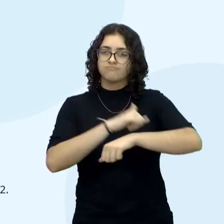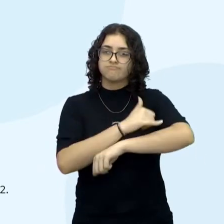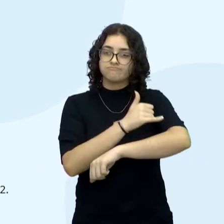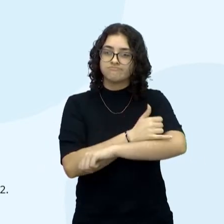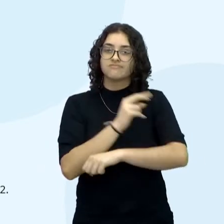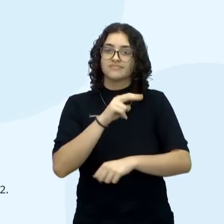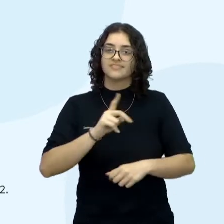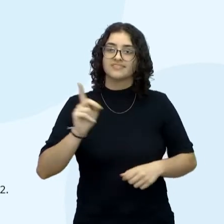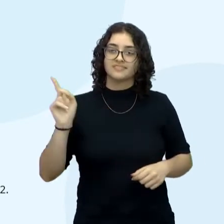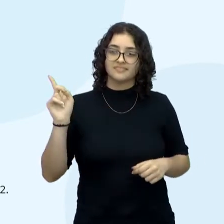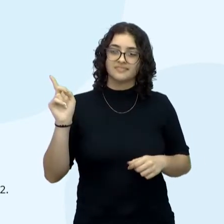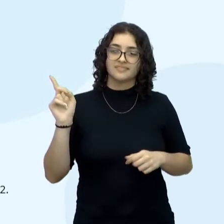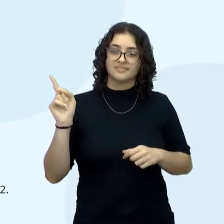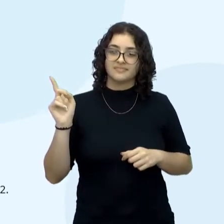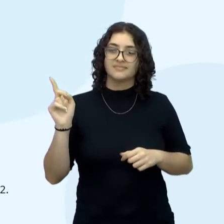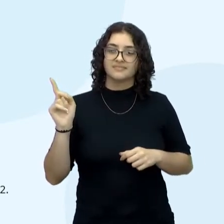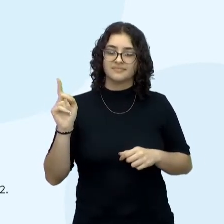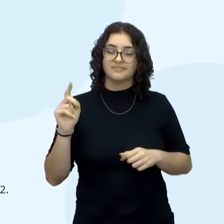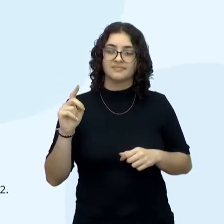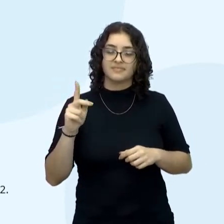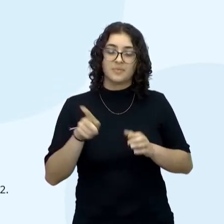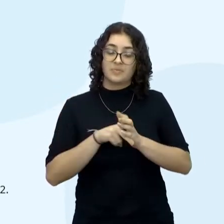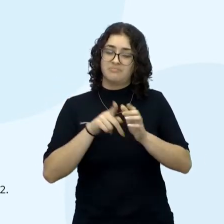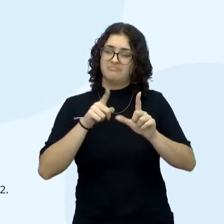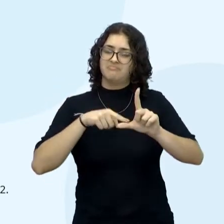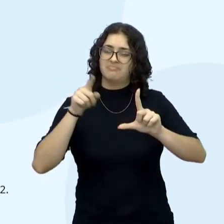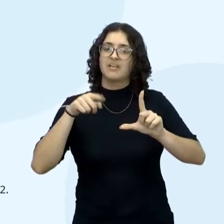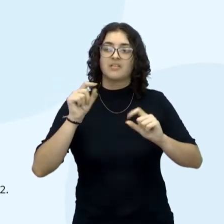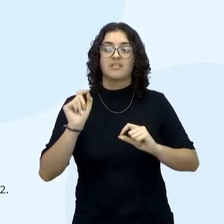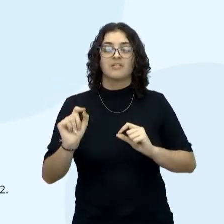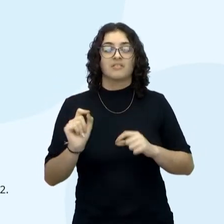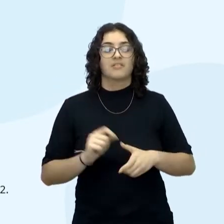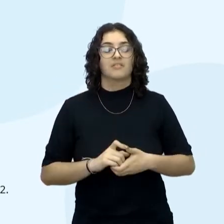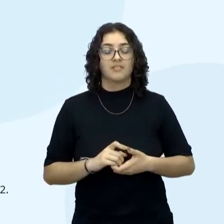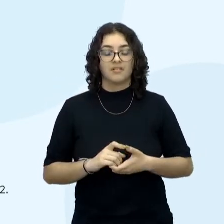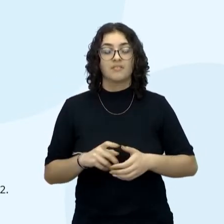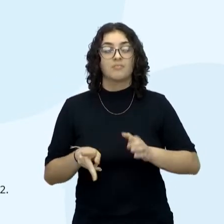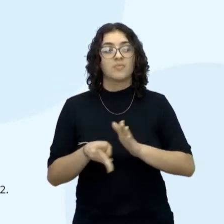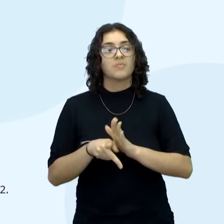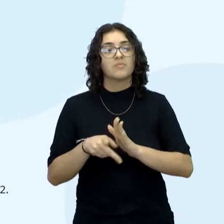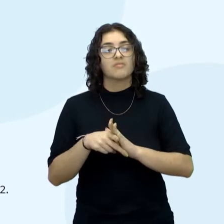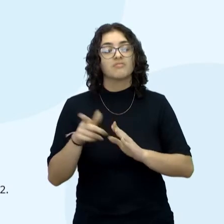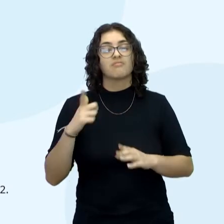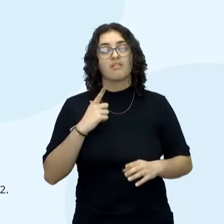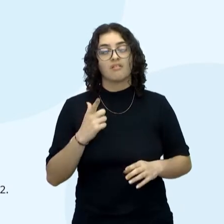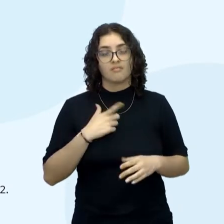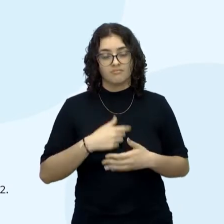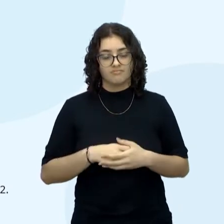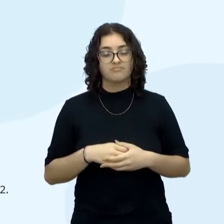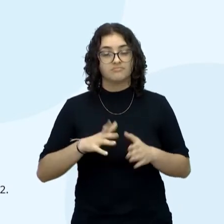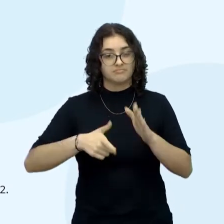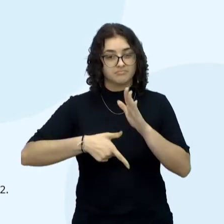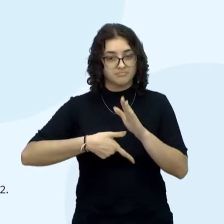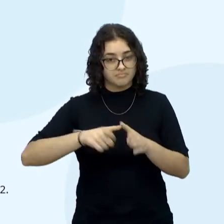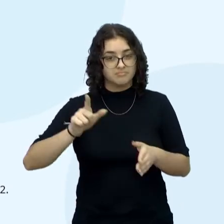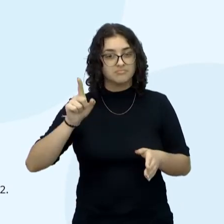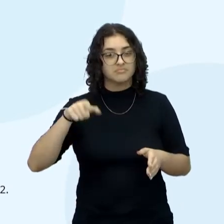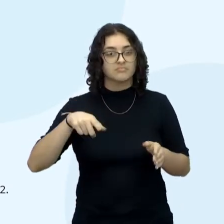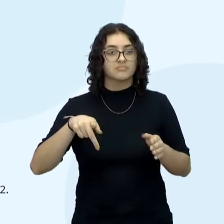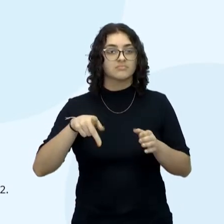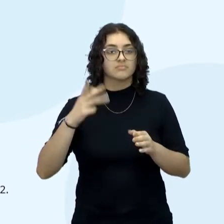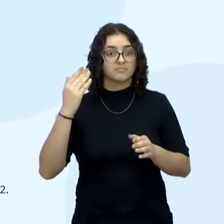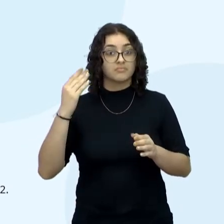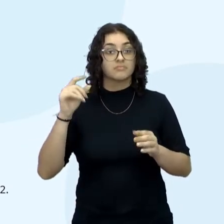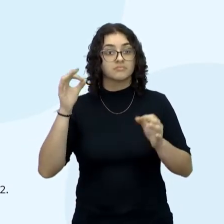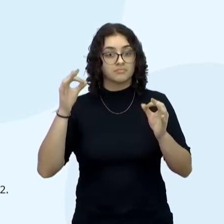até coloquei entre parênteses por causa disso, mediante aí dados etários, né? Ou seja, antes era uma pirâmide